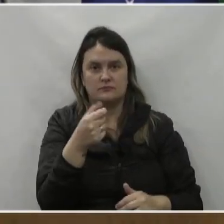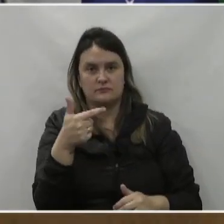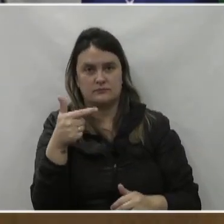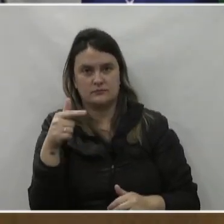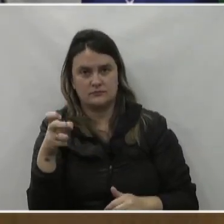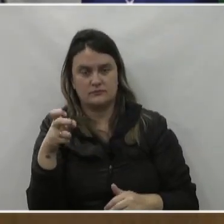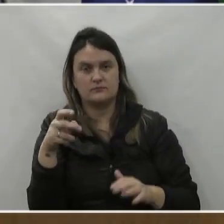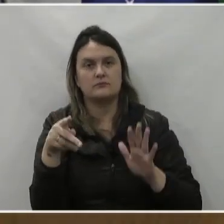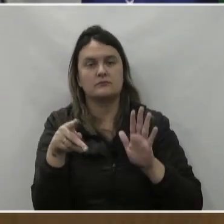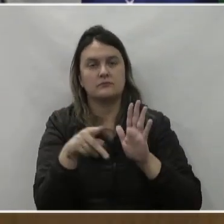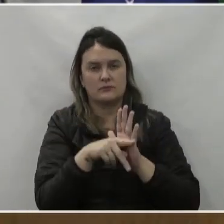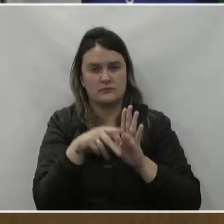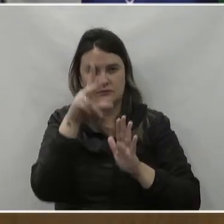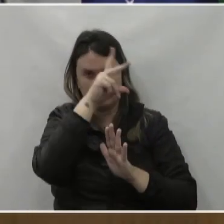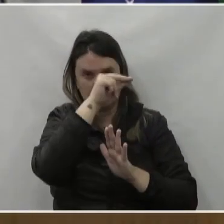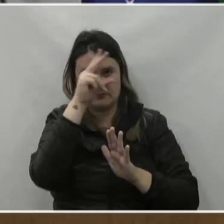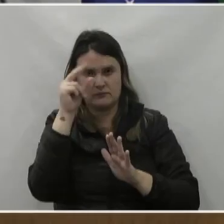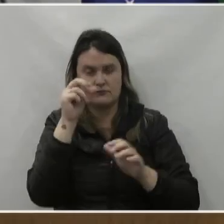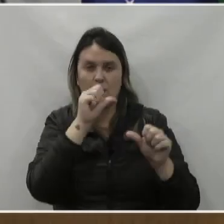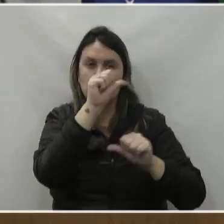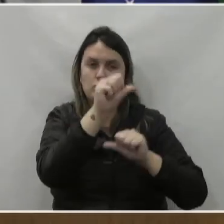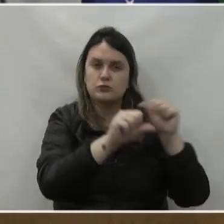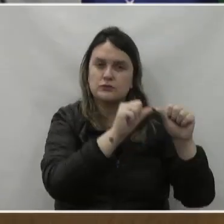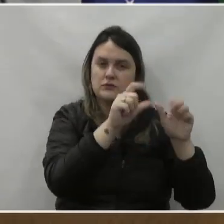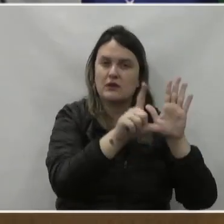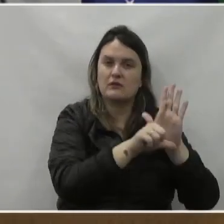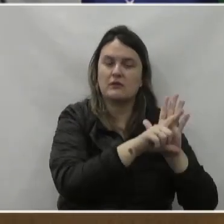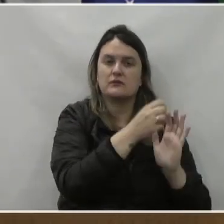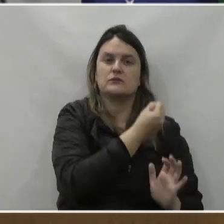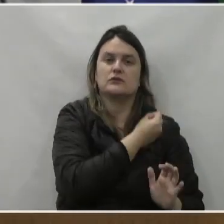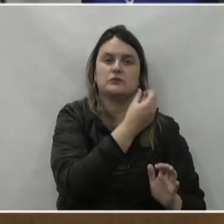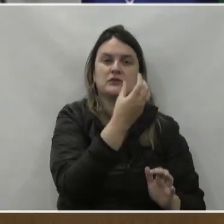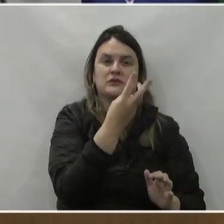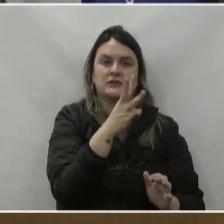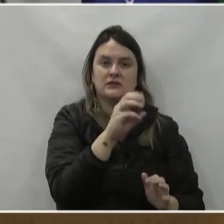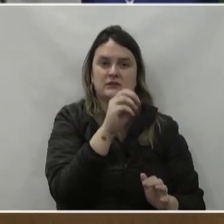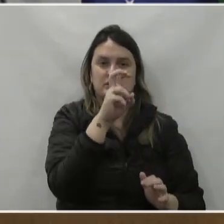47/2025 do Executivo. Altera a Lei Municipal número